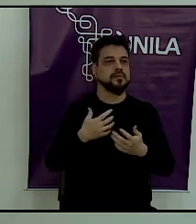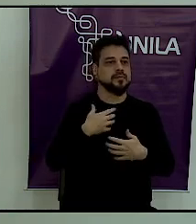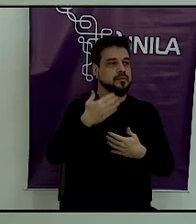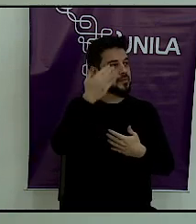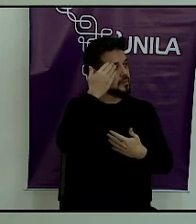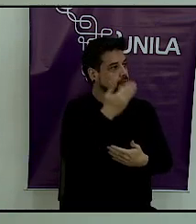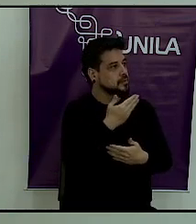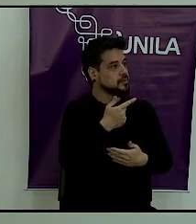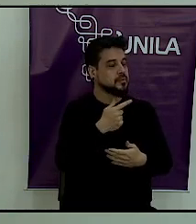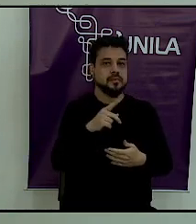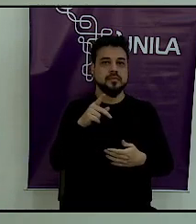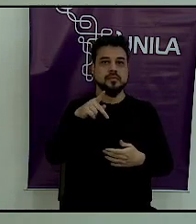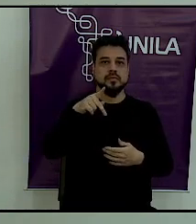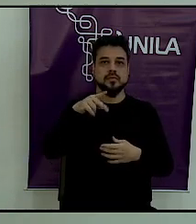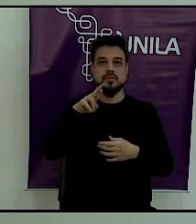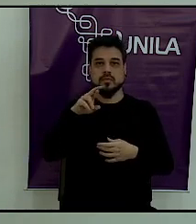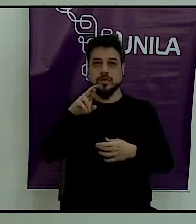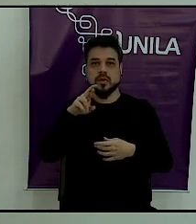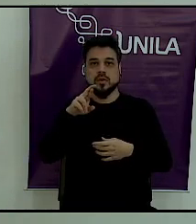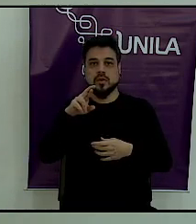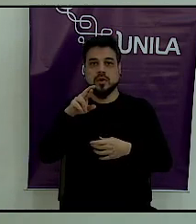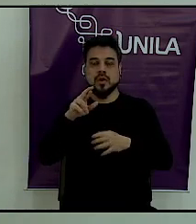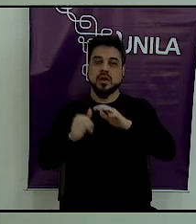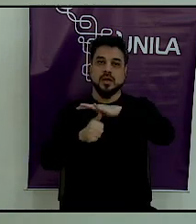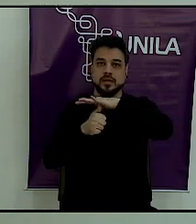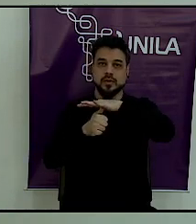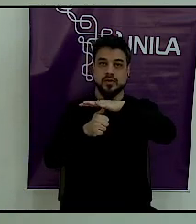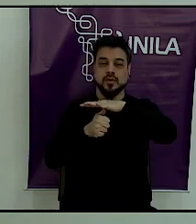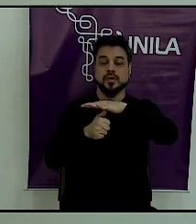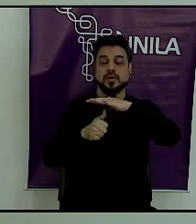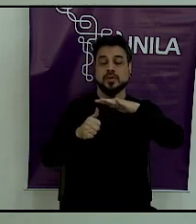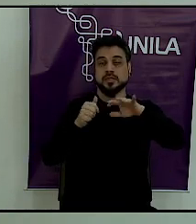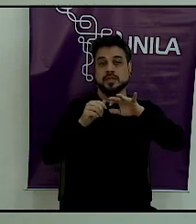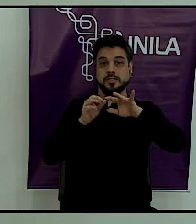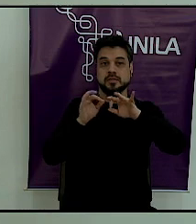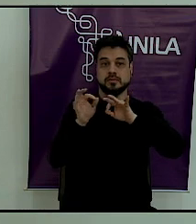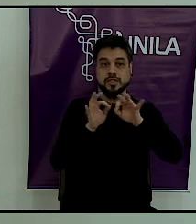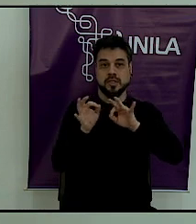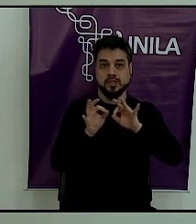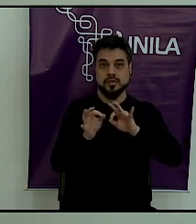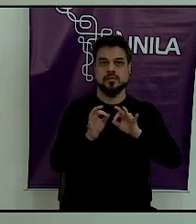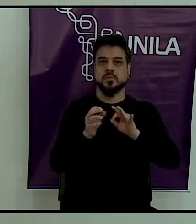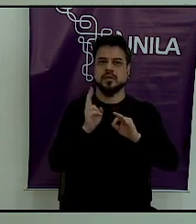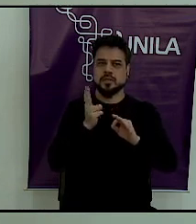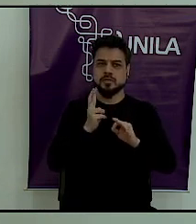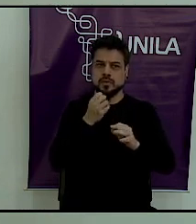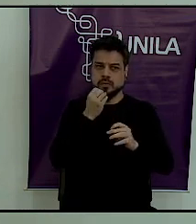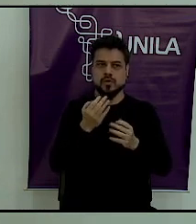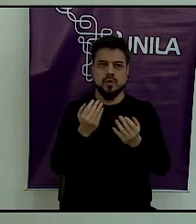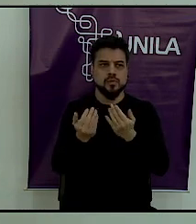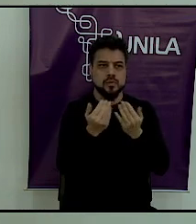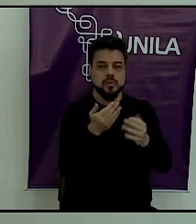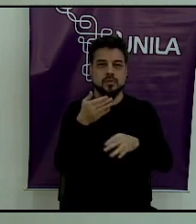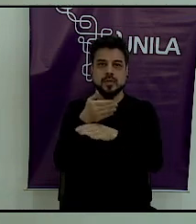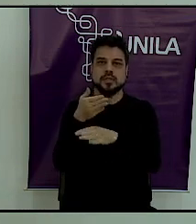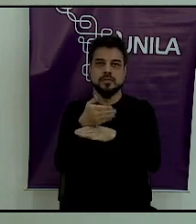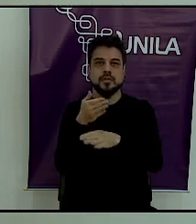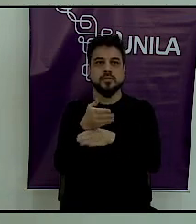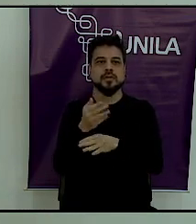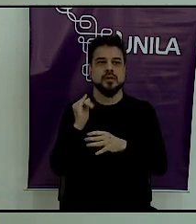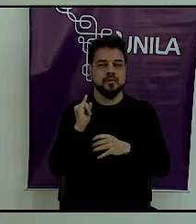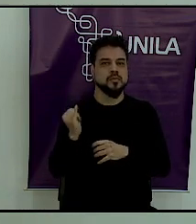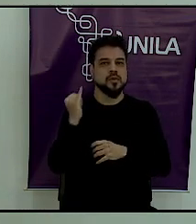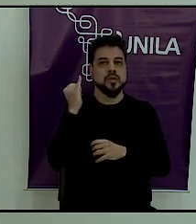de planejamento pela iniciativa do diálogo participativo. Sempre defendi isso na Unila há muitos anos, é bom ver que está